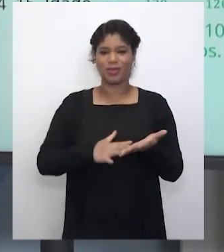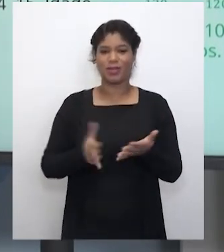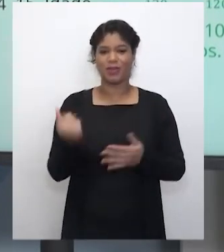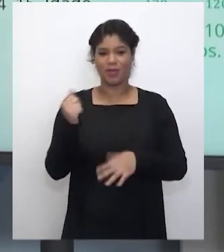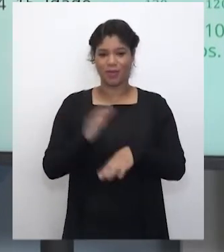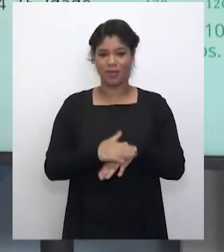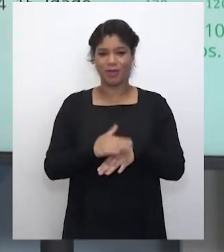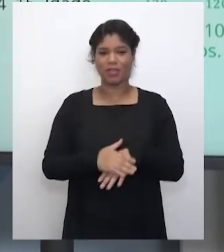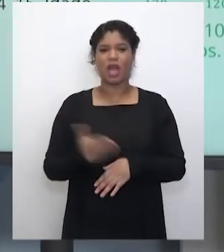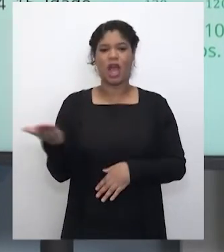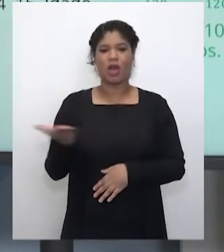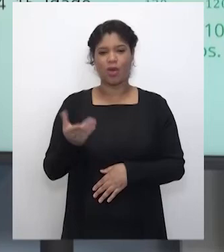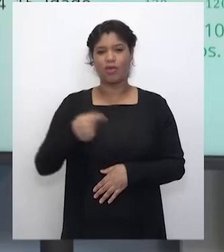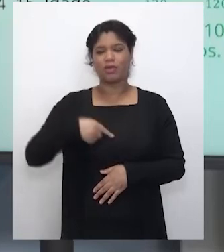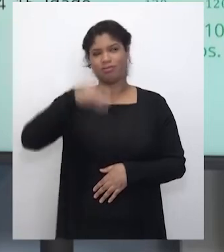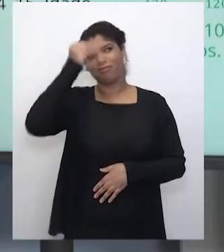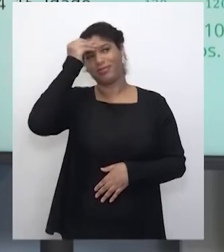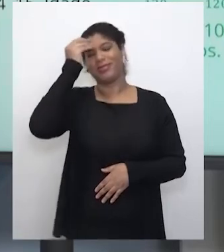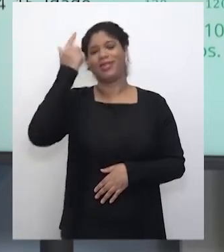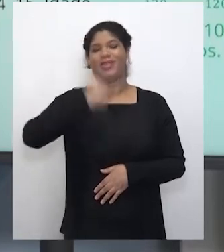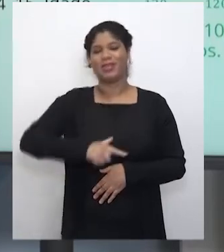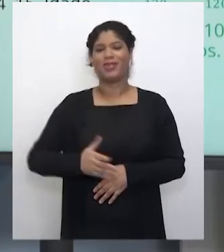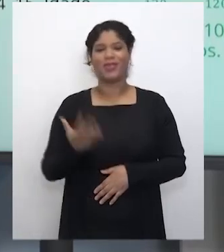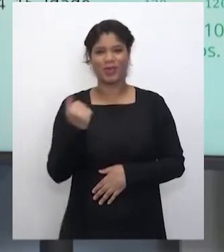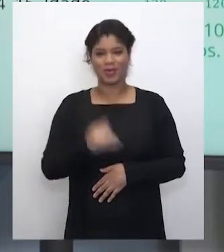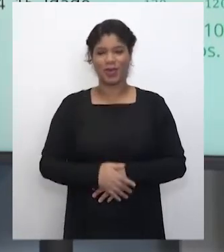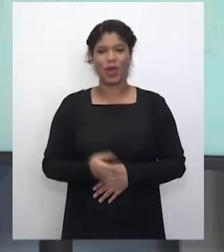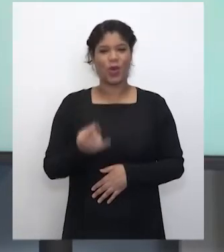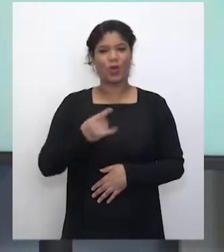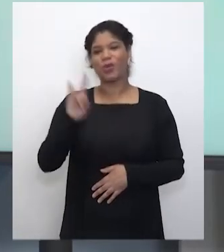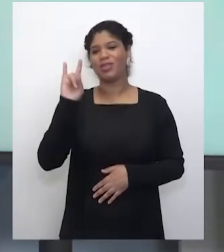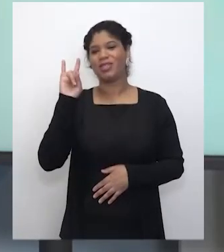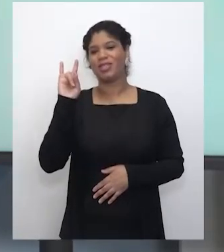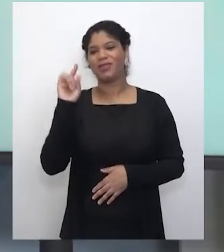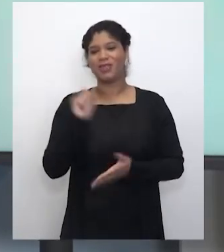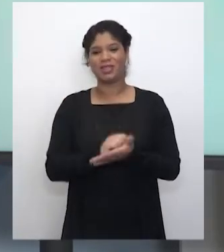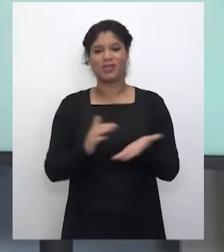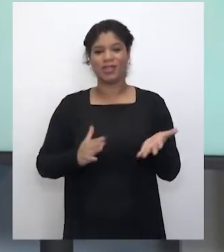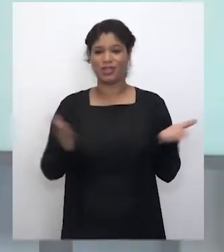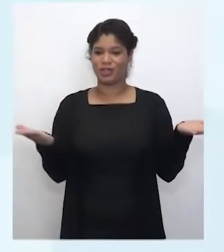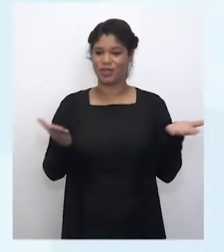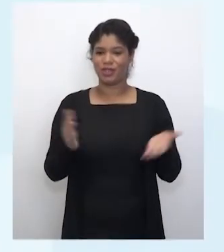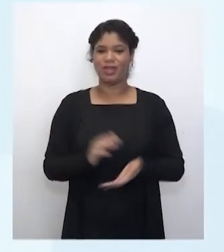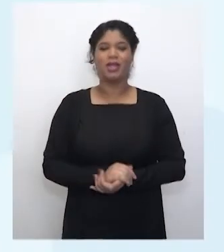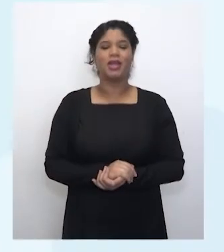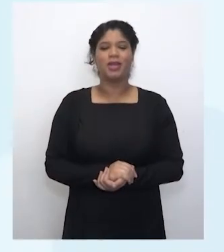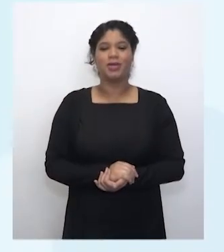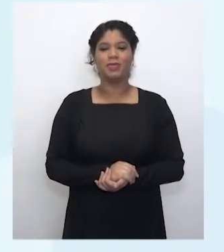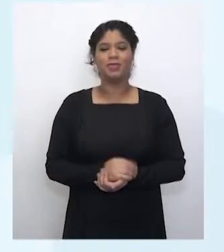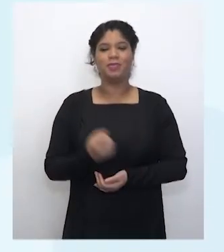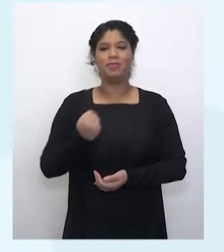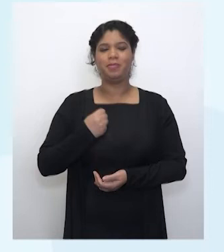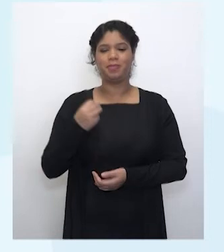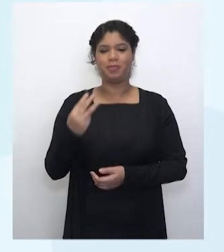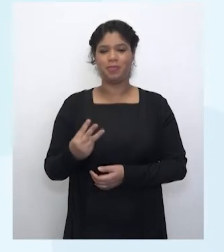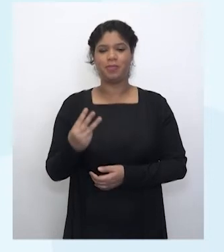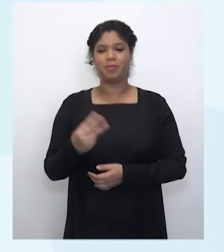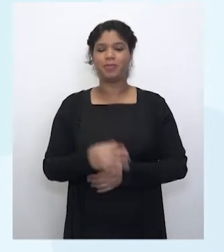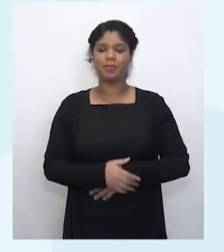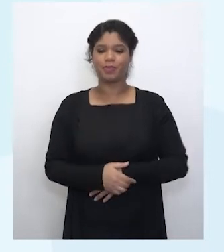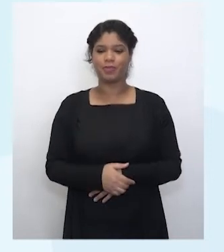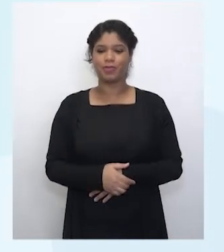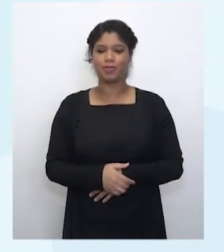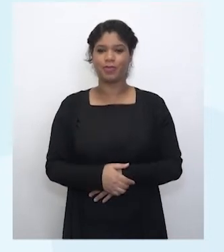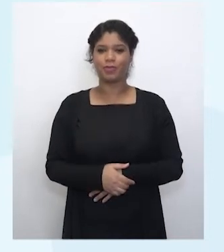para você reforçar o seu conhecimento. Então, vamos lá, nossa última atividade de hoje. Atividade número 3.